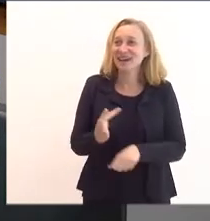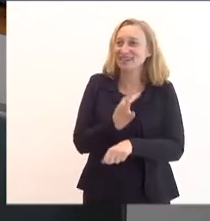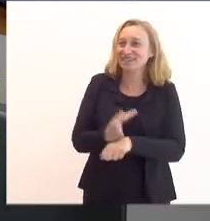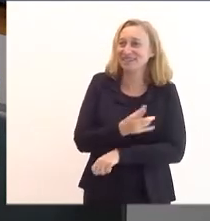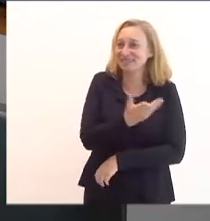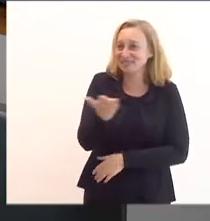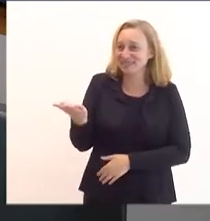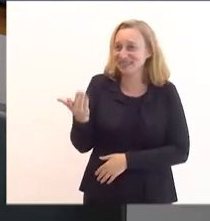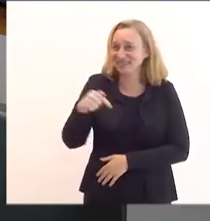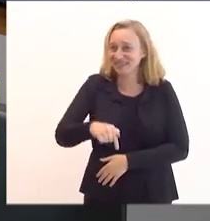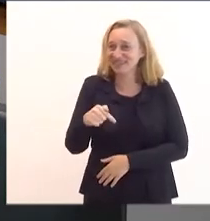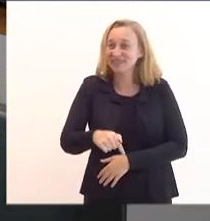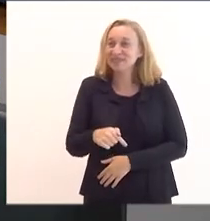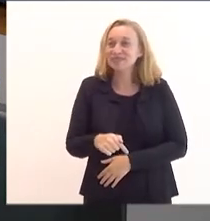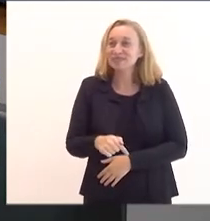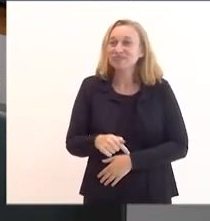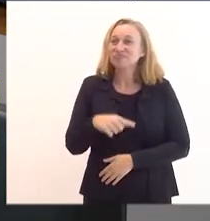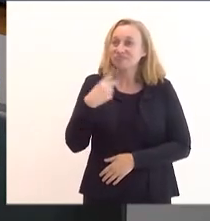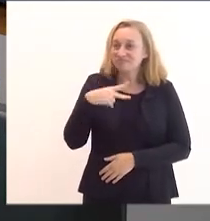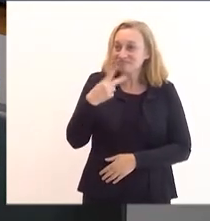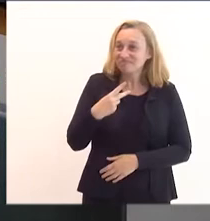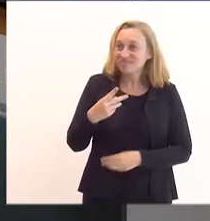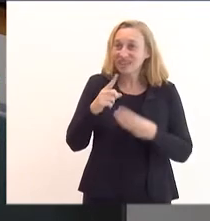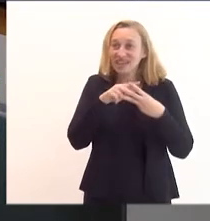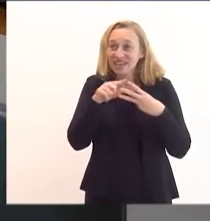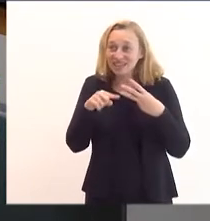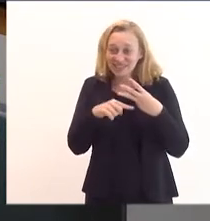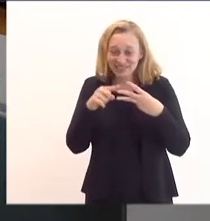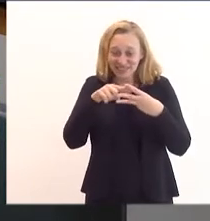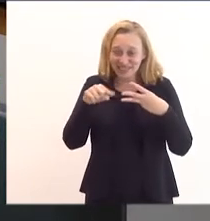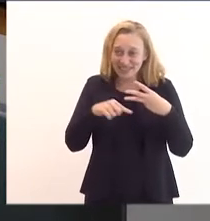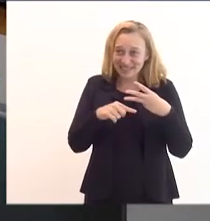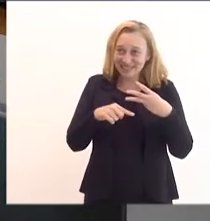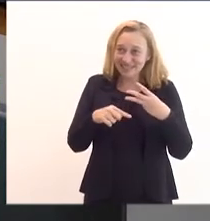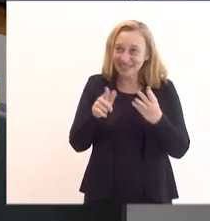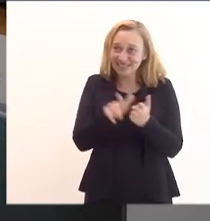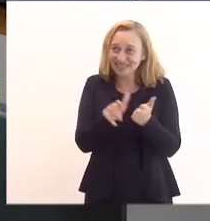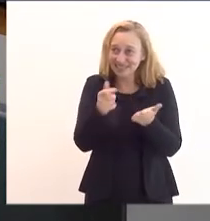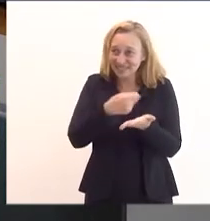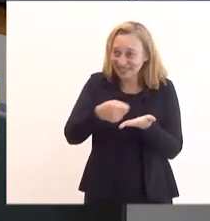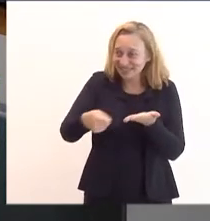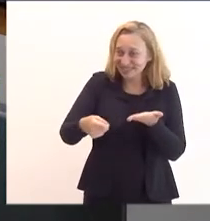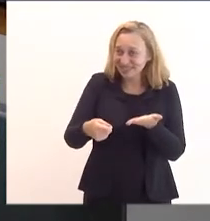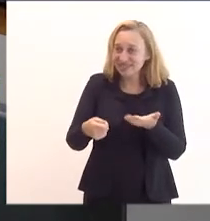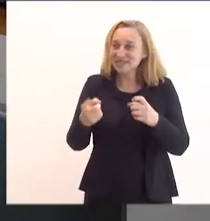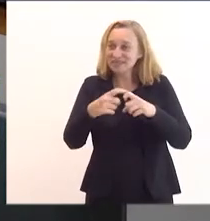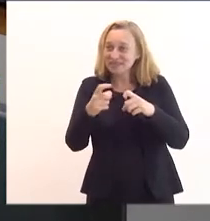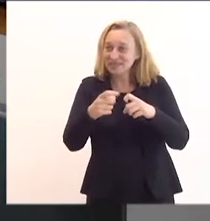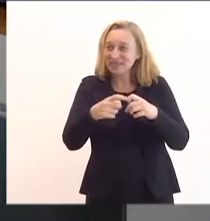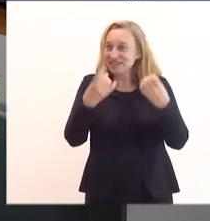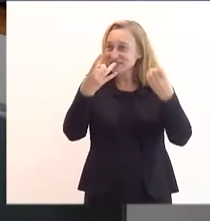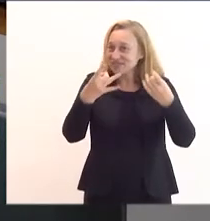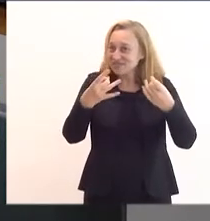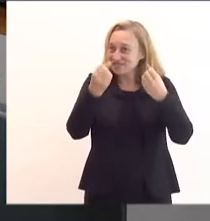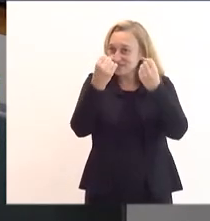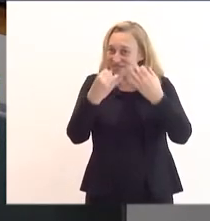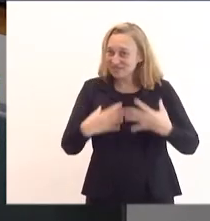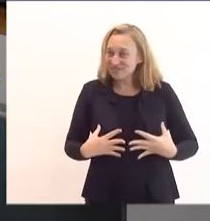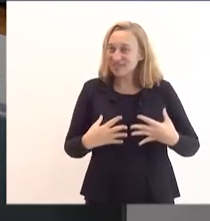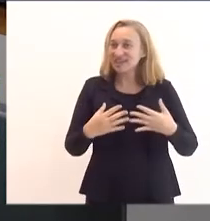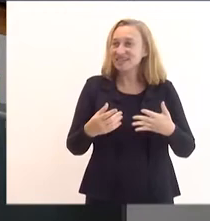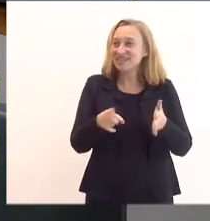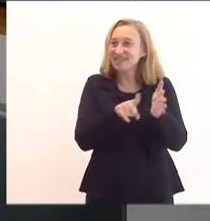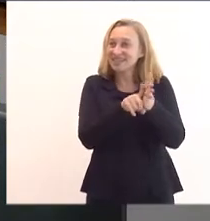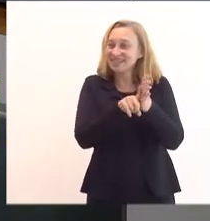aqui, o parlamento, eu quero dizer que essas 3 gotas, prescritas por uma médica, depois de me exigir um monte de exames, faz com que